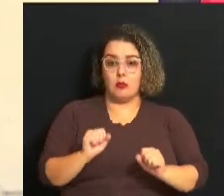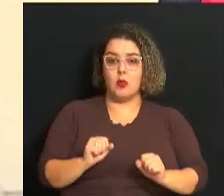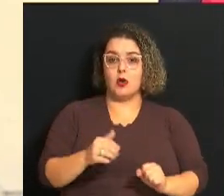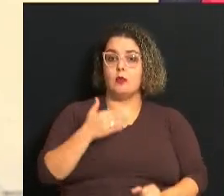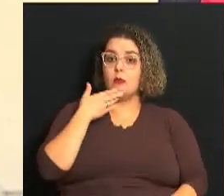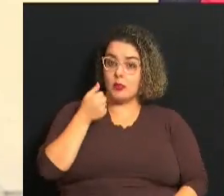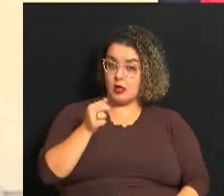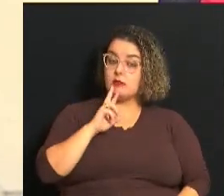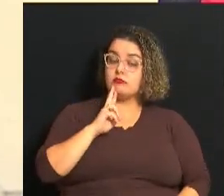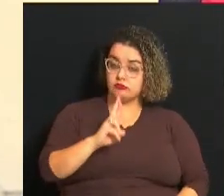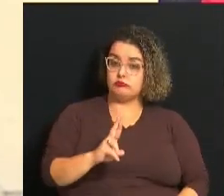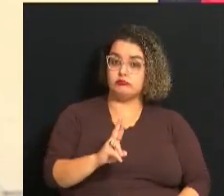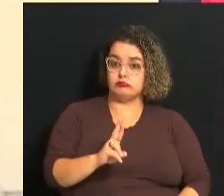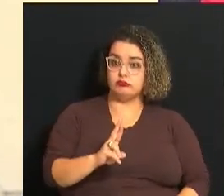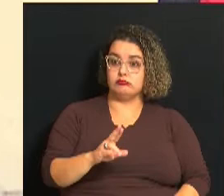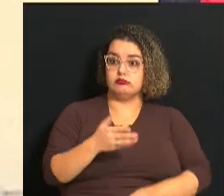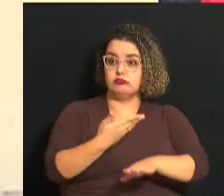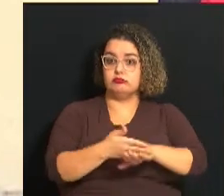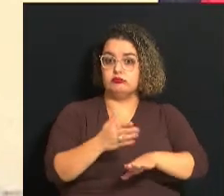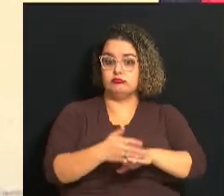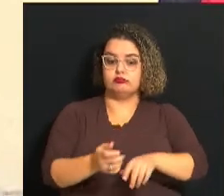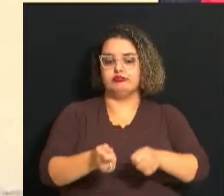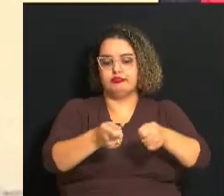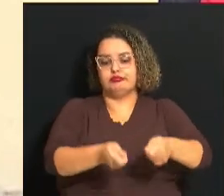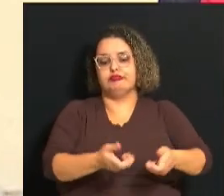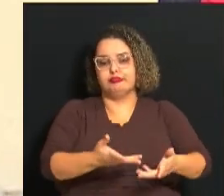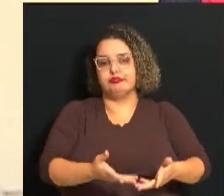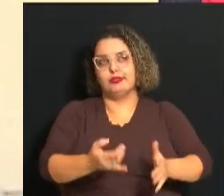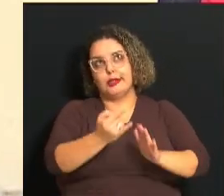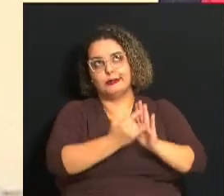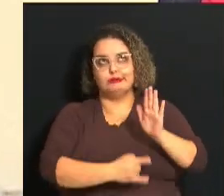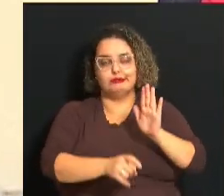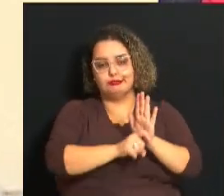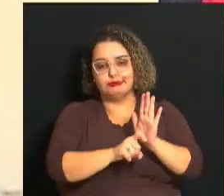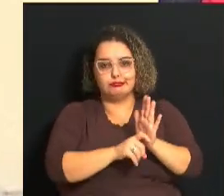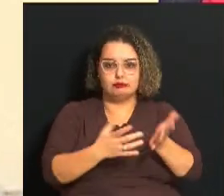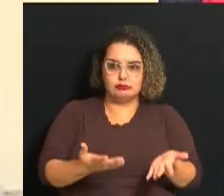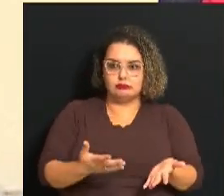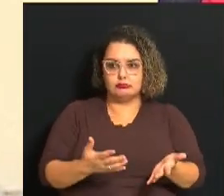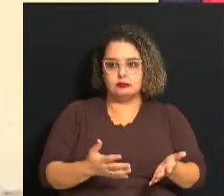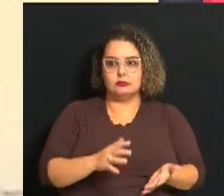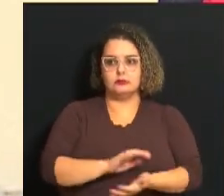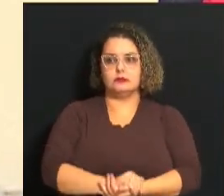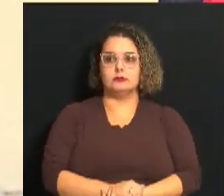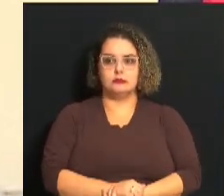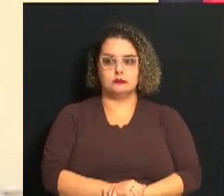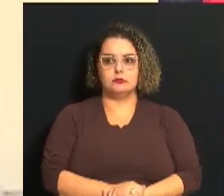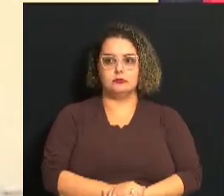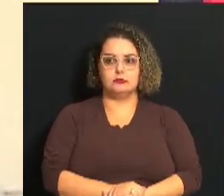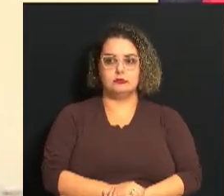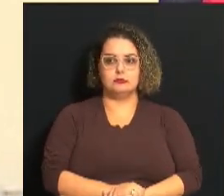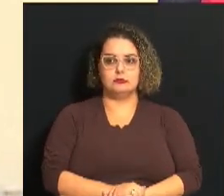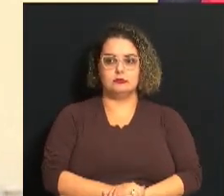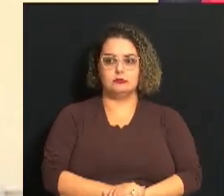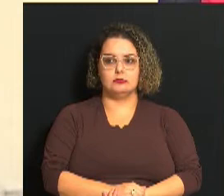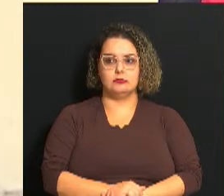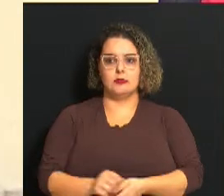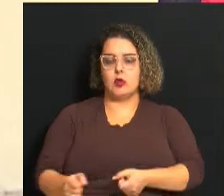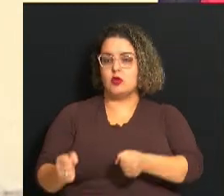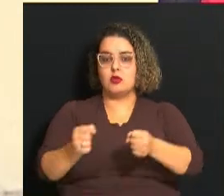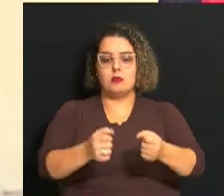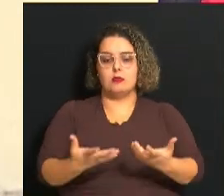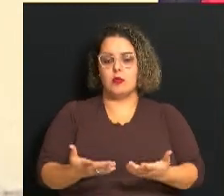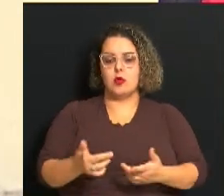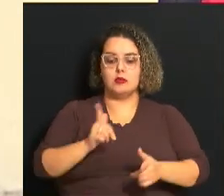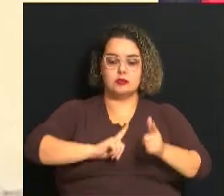respostas do que práticas é engessada na burocracia ou a talvez até é muito né sobre o poder da do